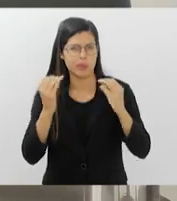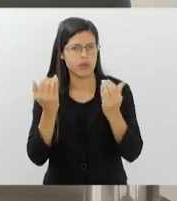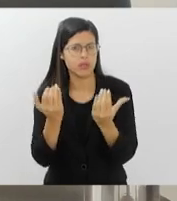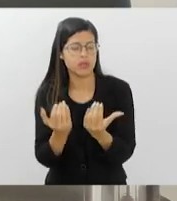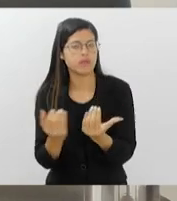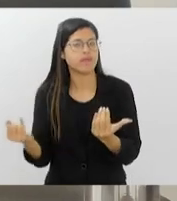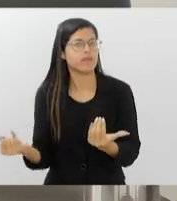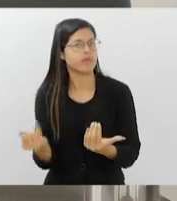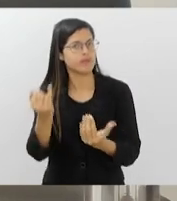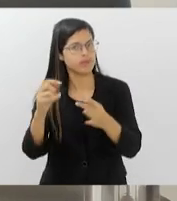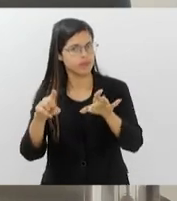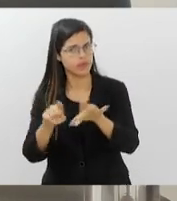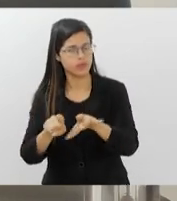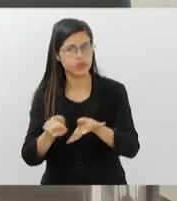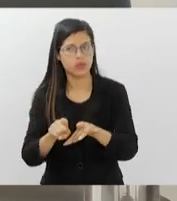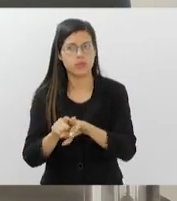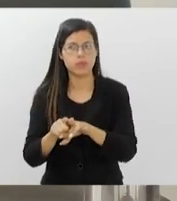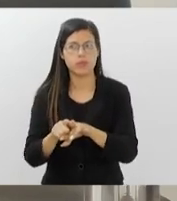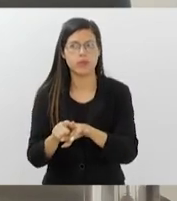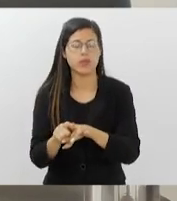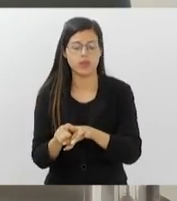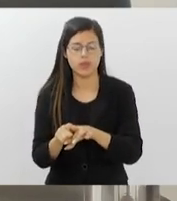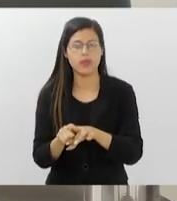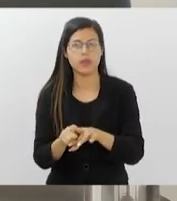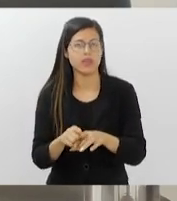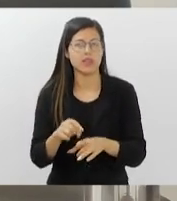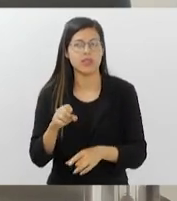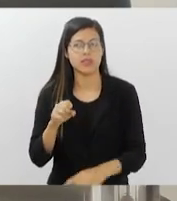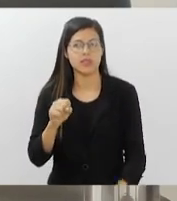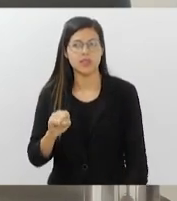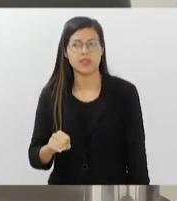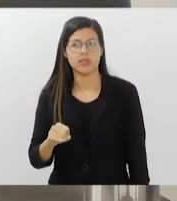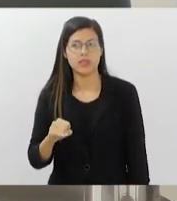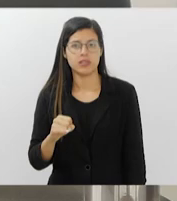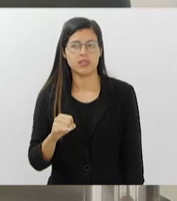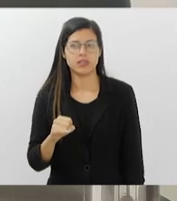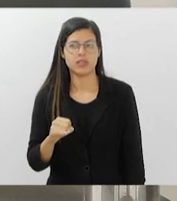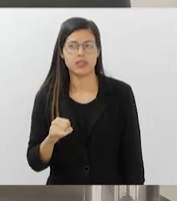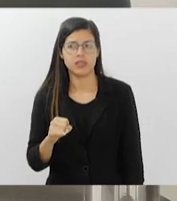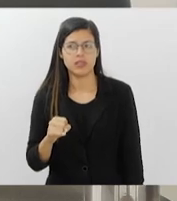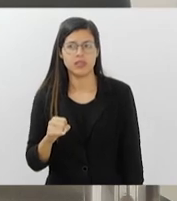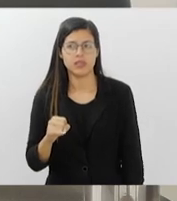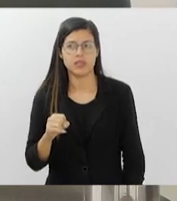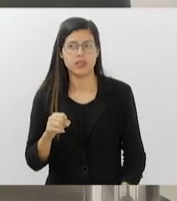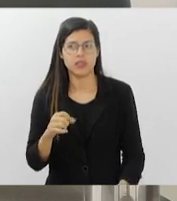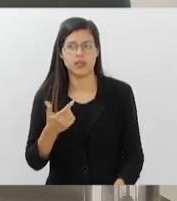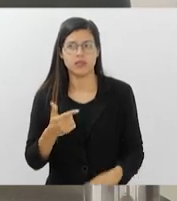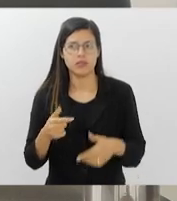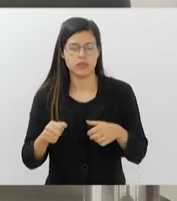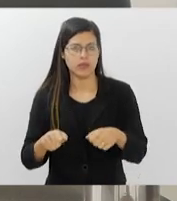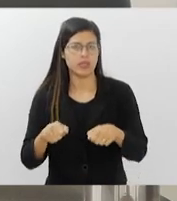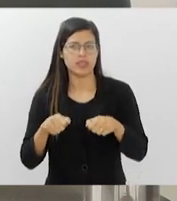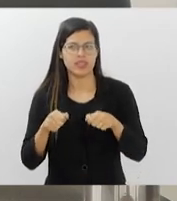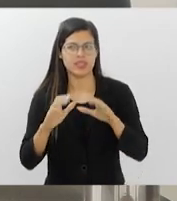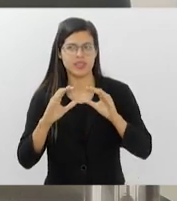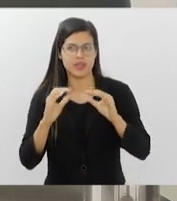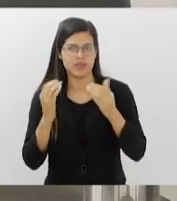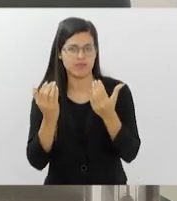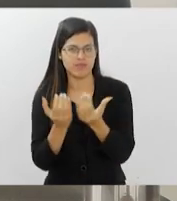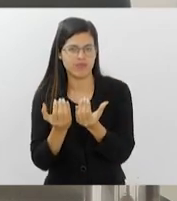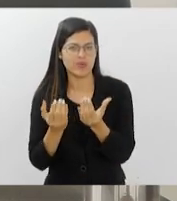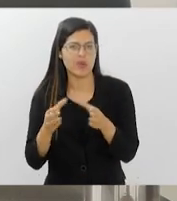se não fosse uma audiência do do movimento comunitário D Juliana eu talvez tivesse